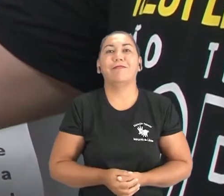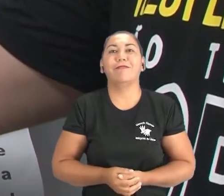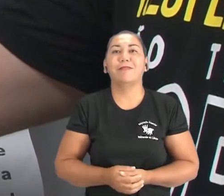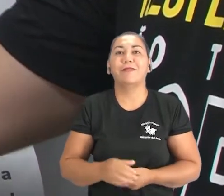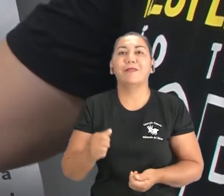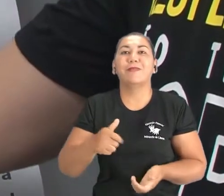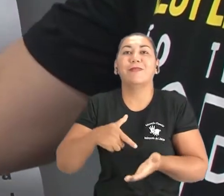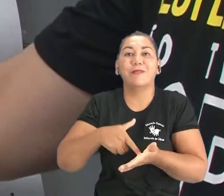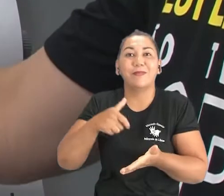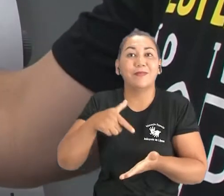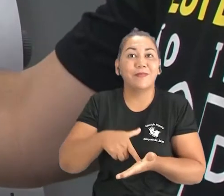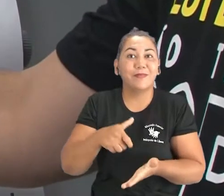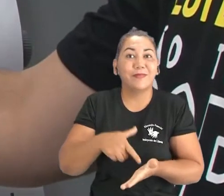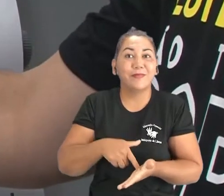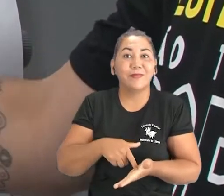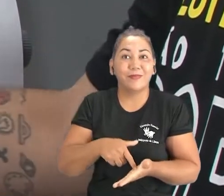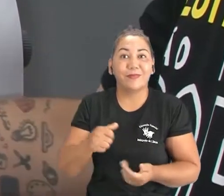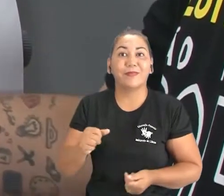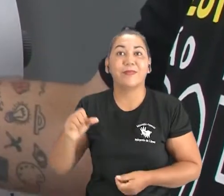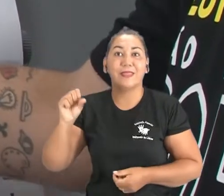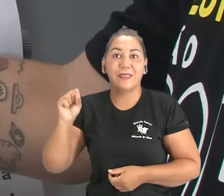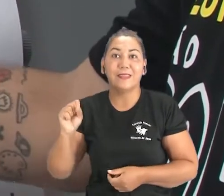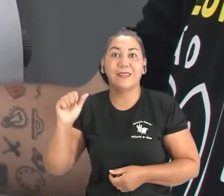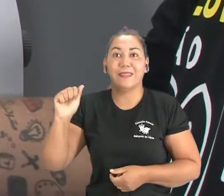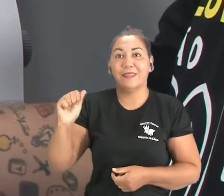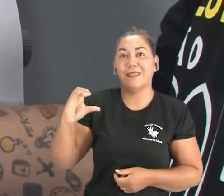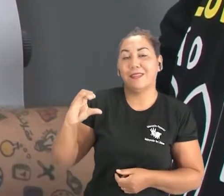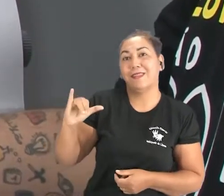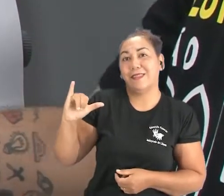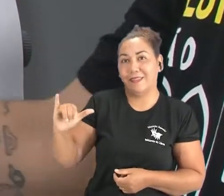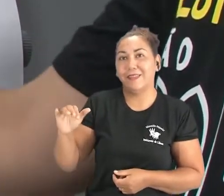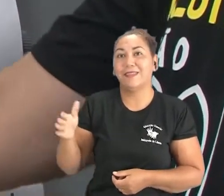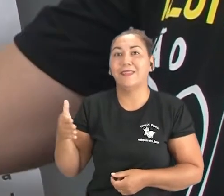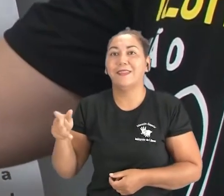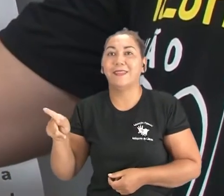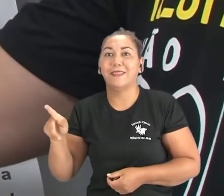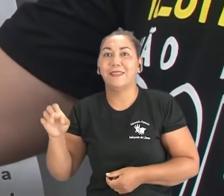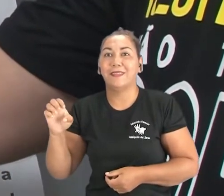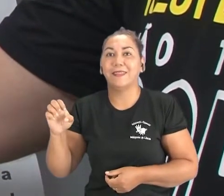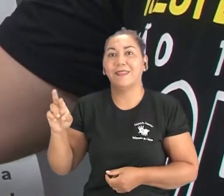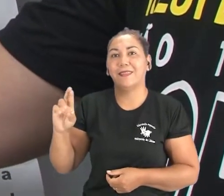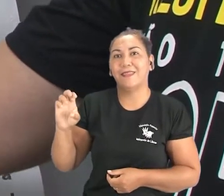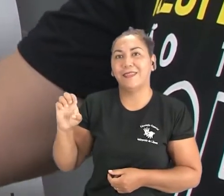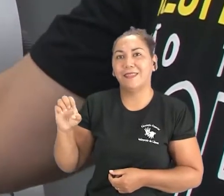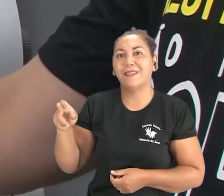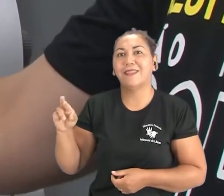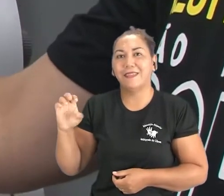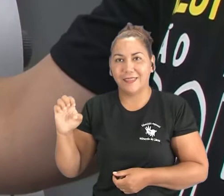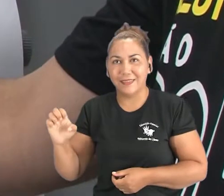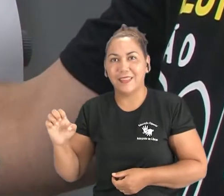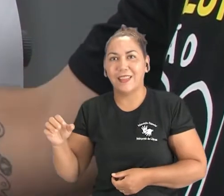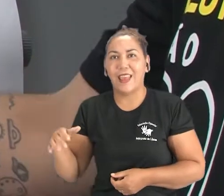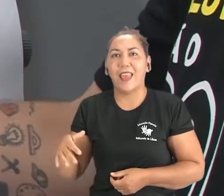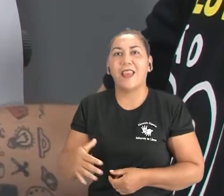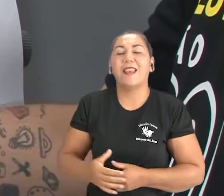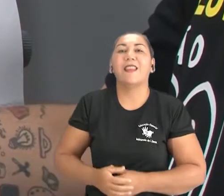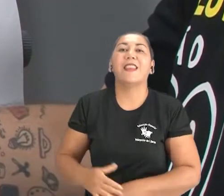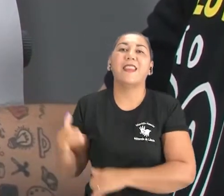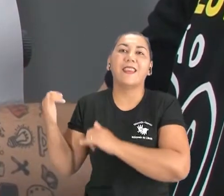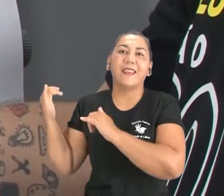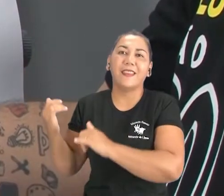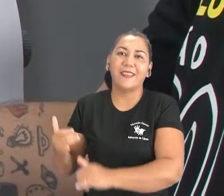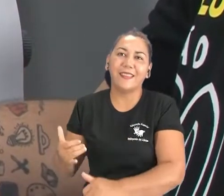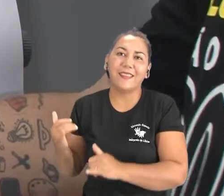tá assim Pererê aqui a imagem dele né você já virou ele aqui a lenda do